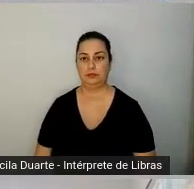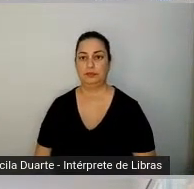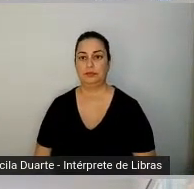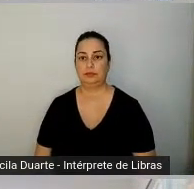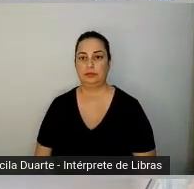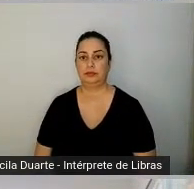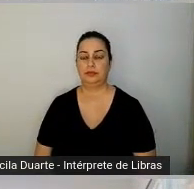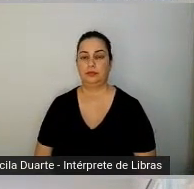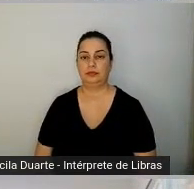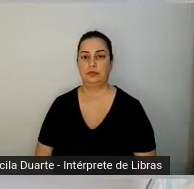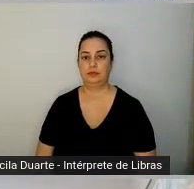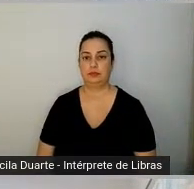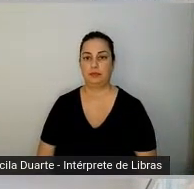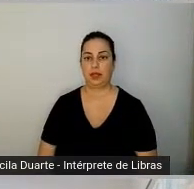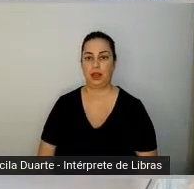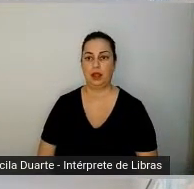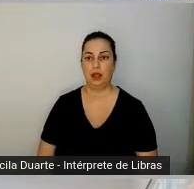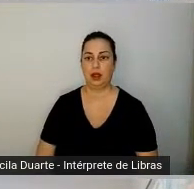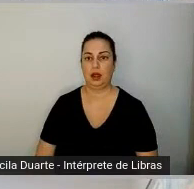Sim.